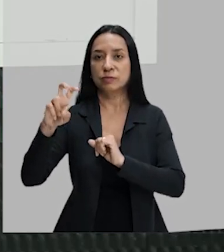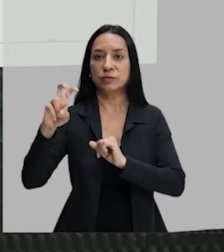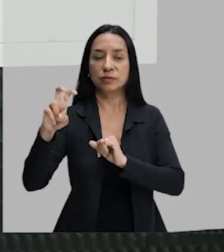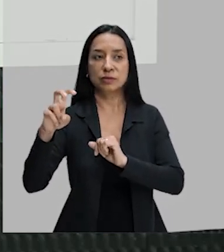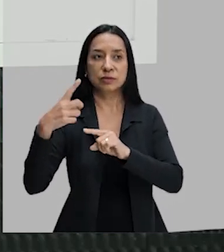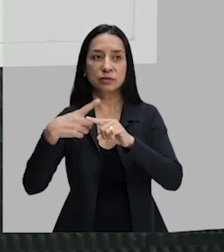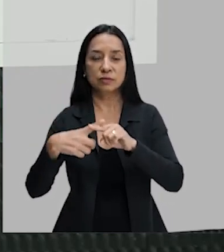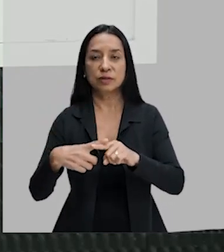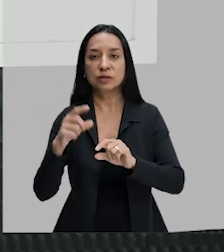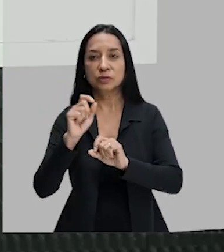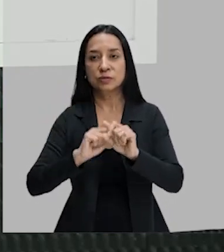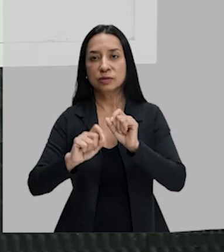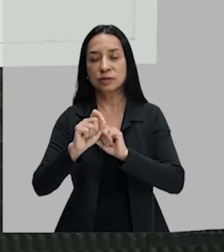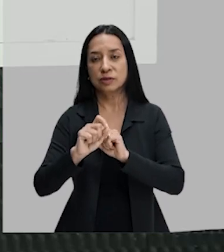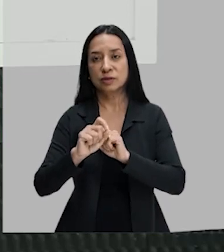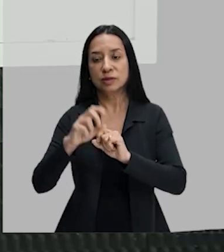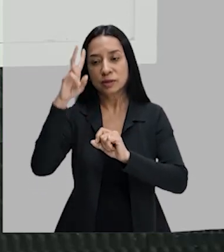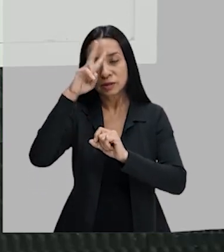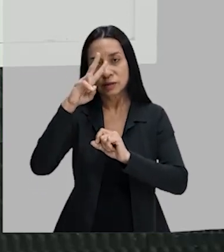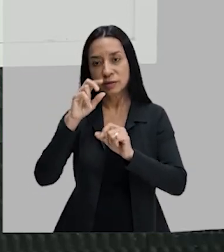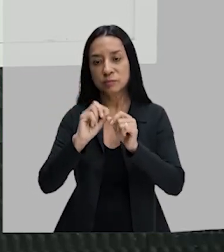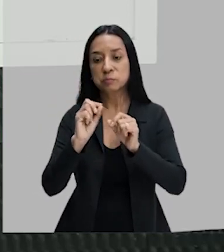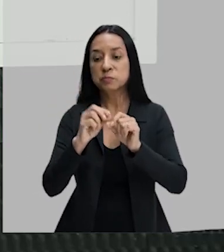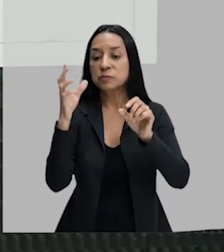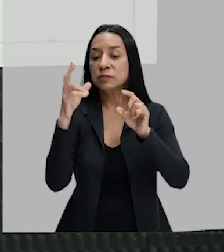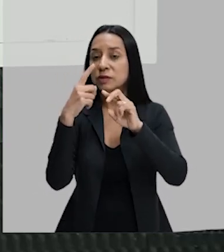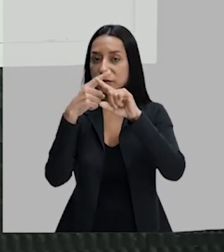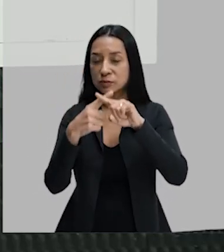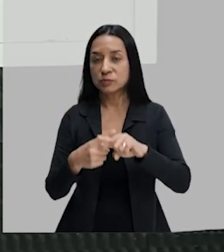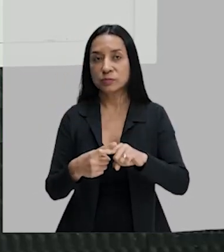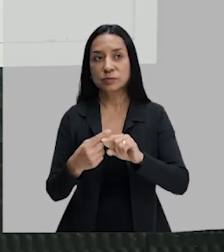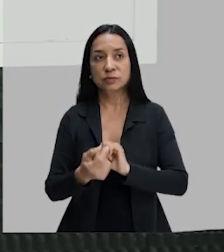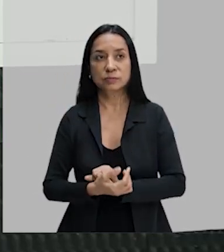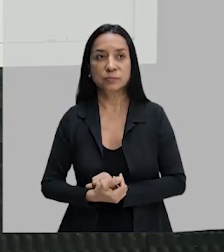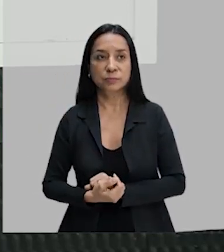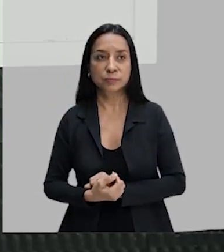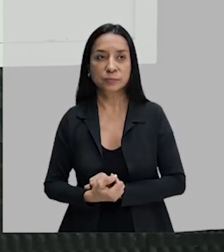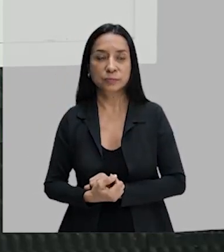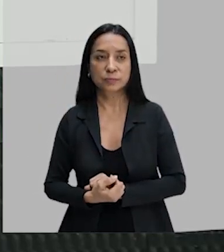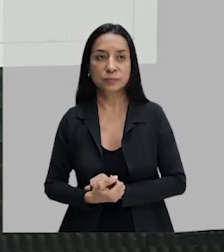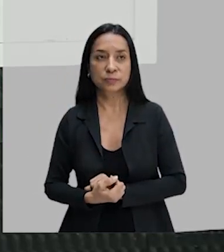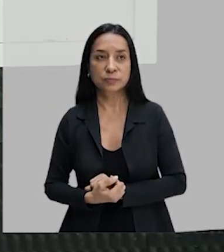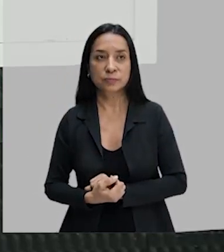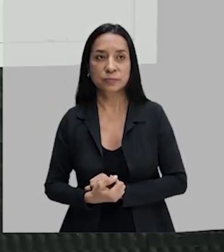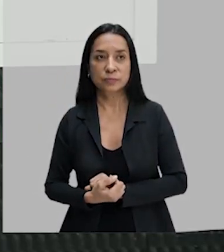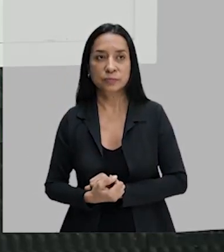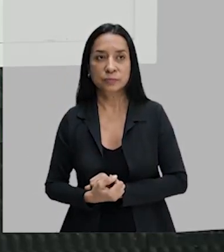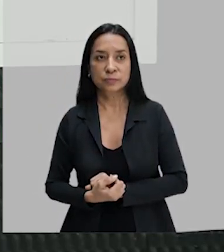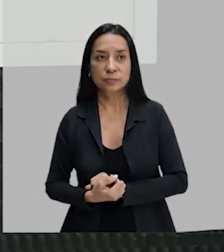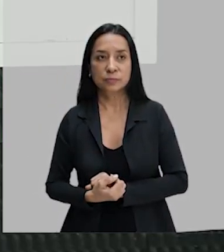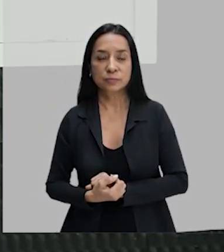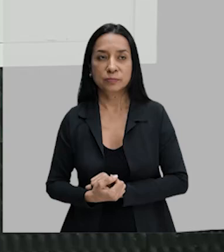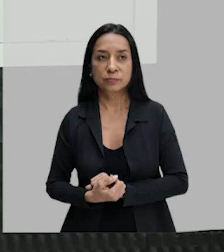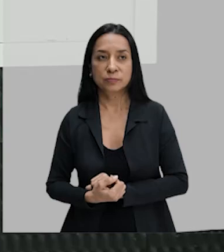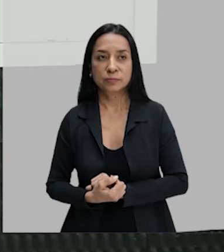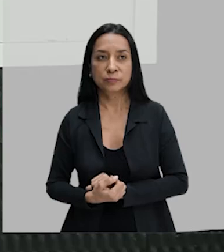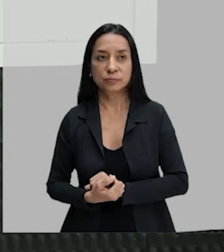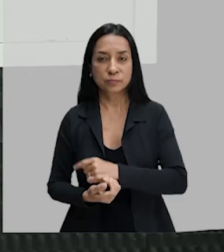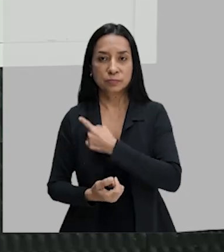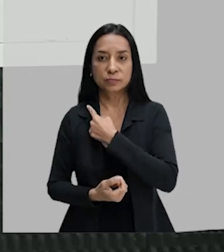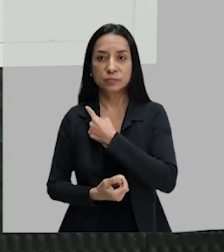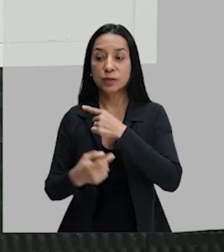você lembra que a gente faz as multiplicações. Ó. Multiplicar aqui as diagonais na ida e